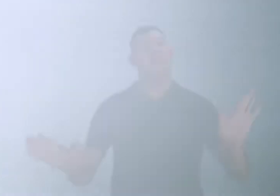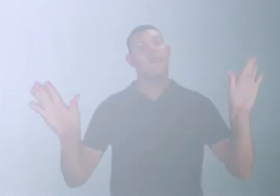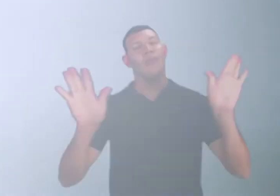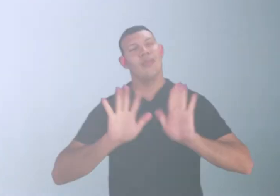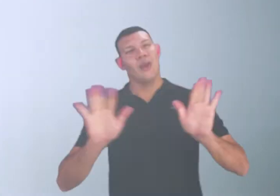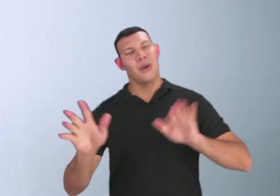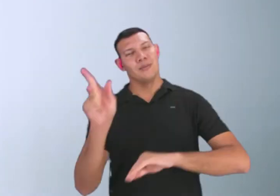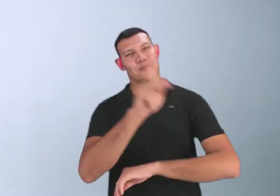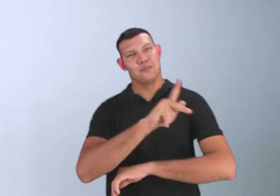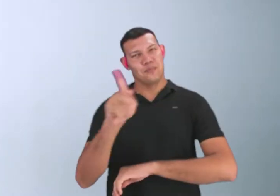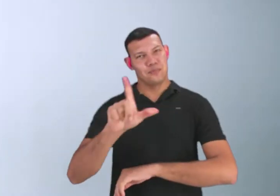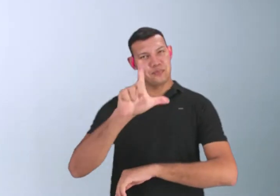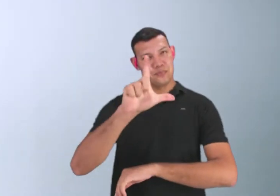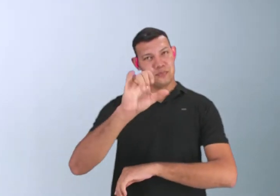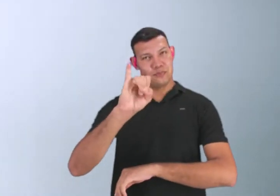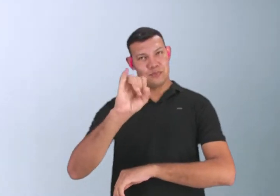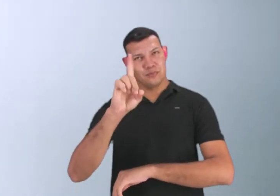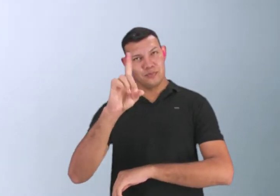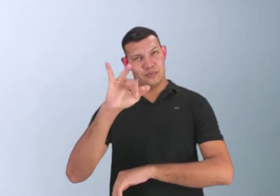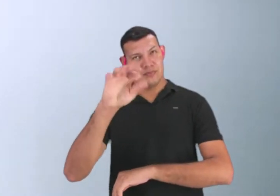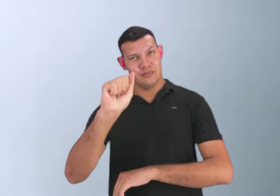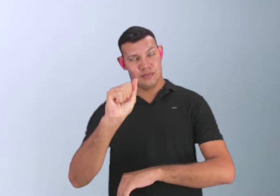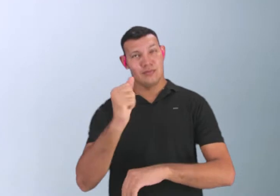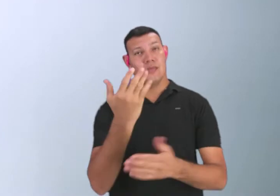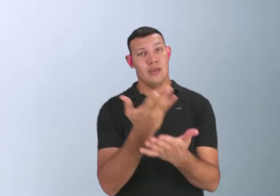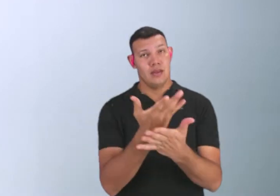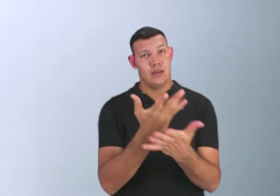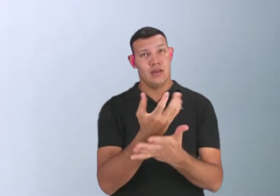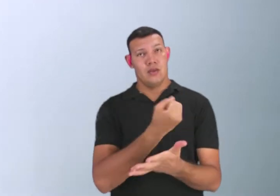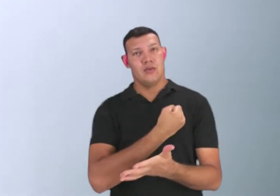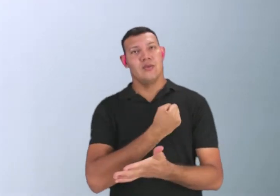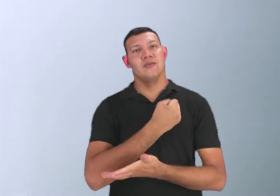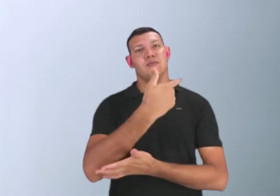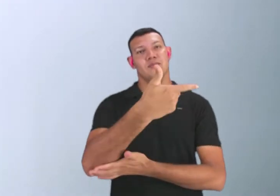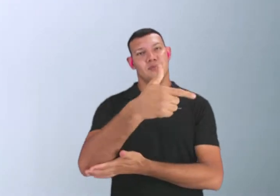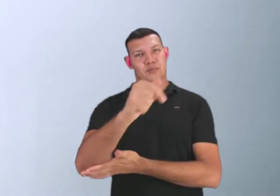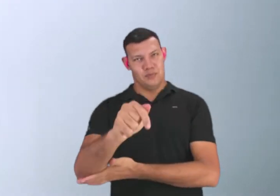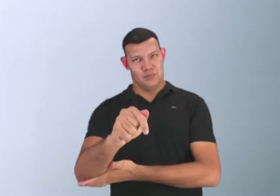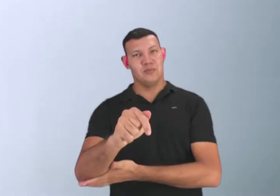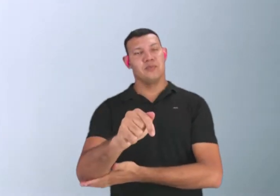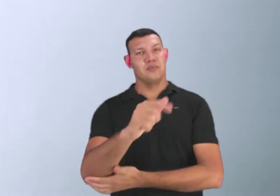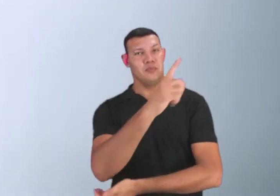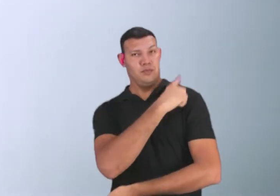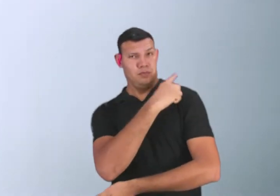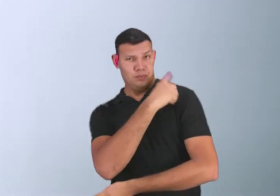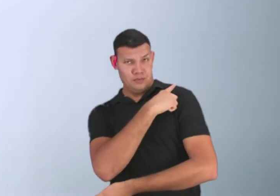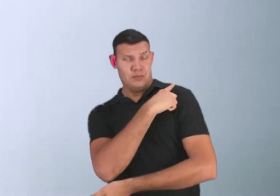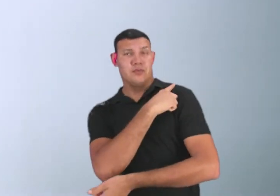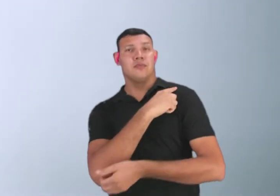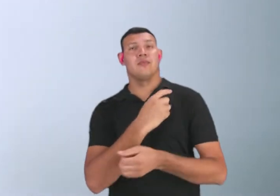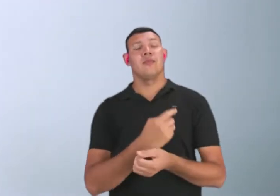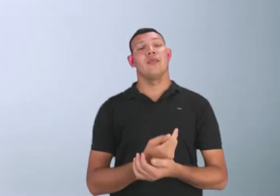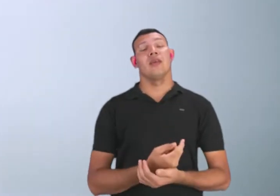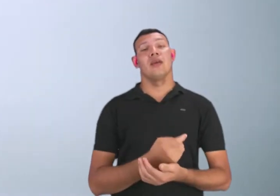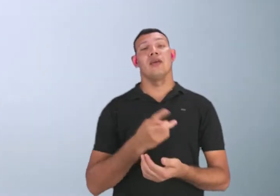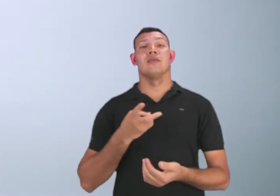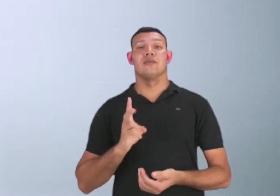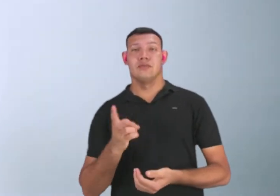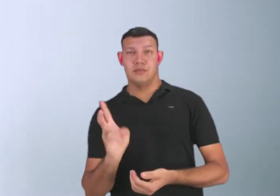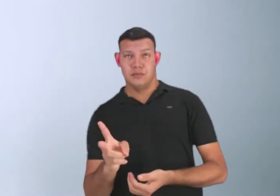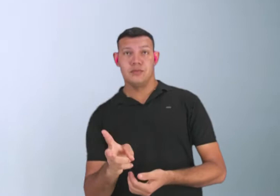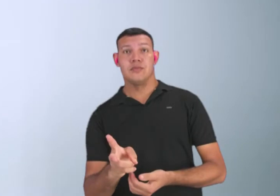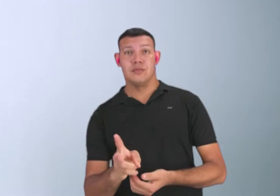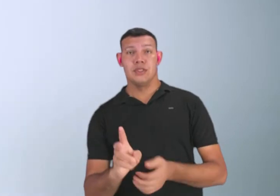Olá, eu sou a professora Lídia e na aula de número 27 do primeiro ano do ensino médio vamos continuar o conteúdo de ainda